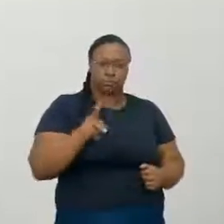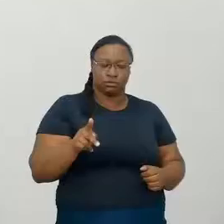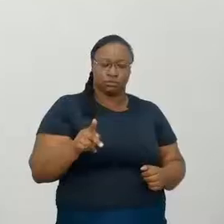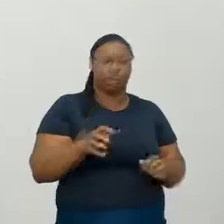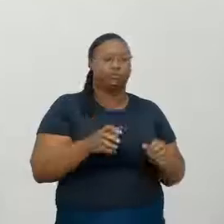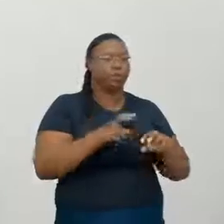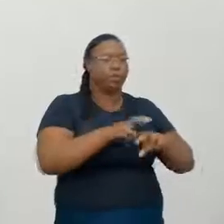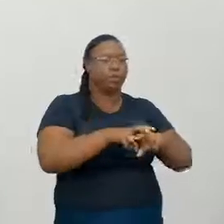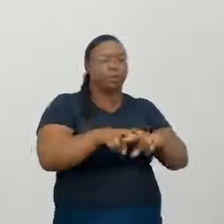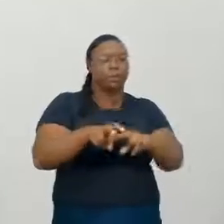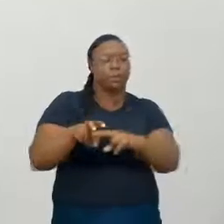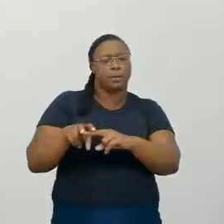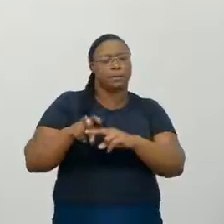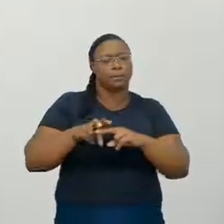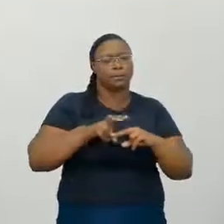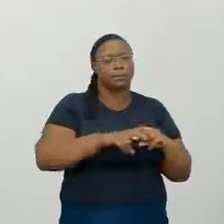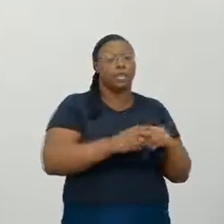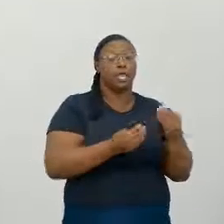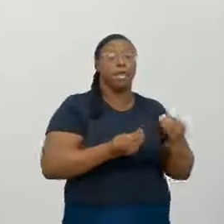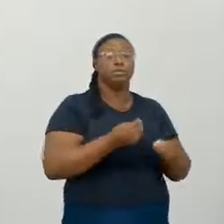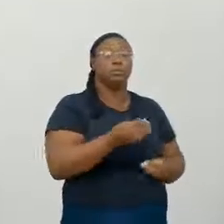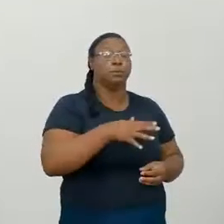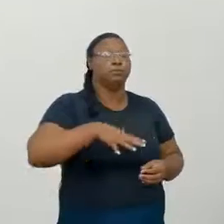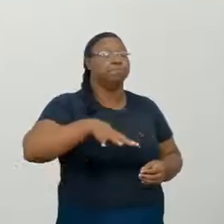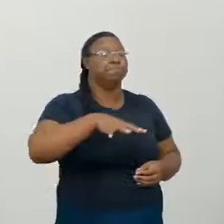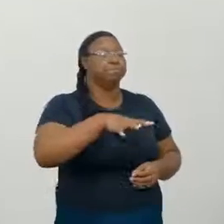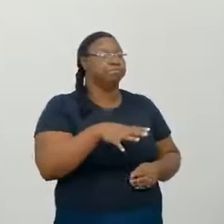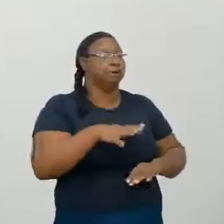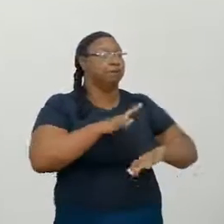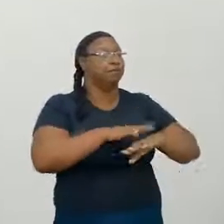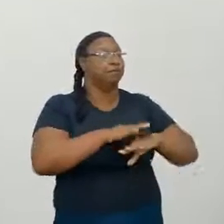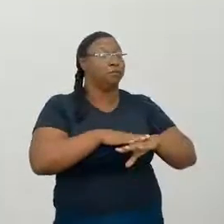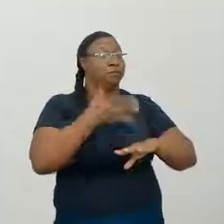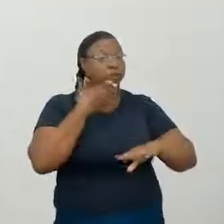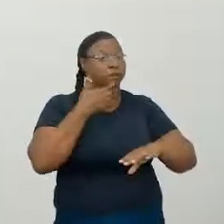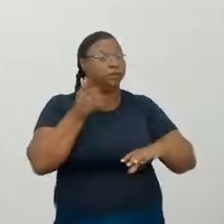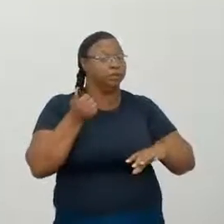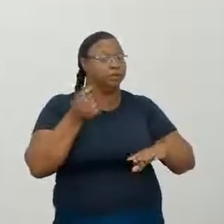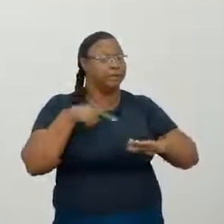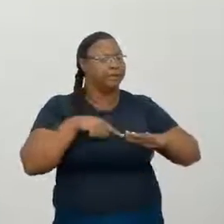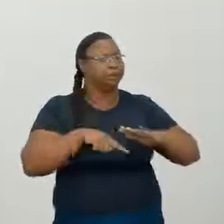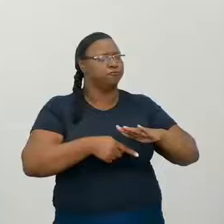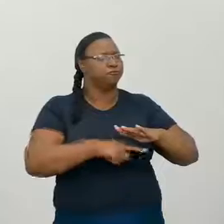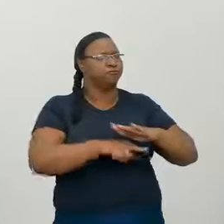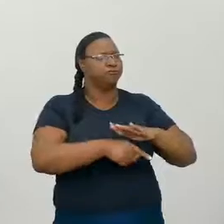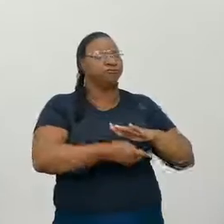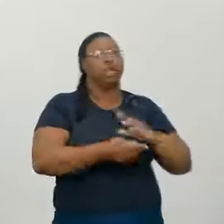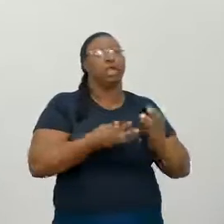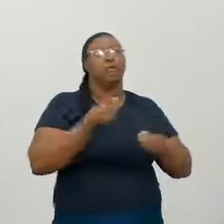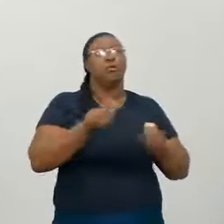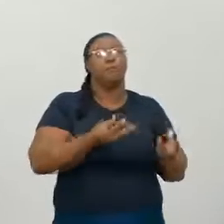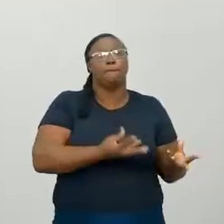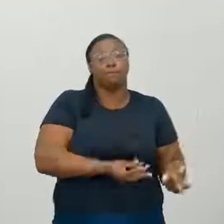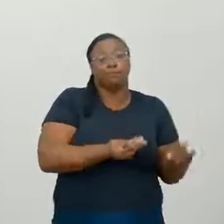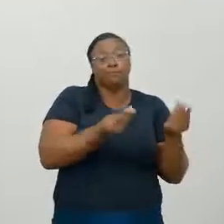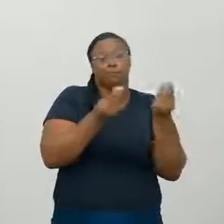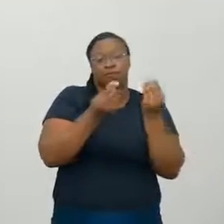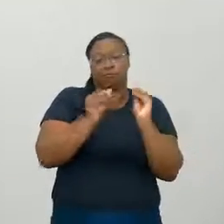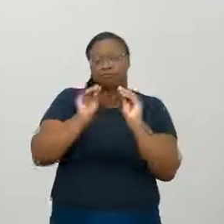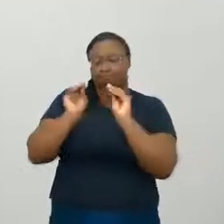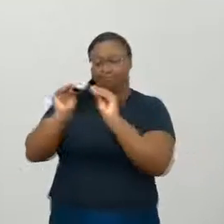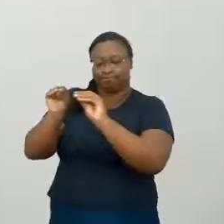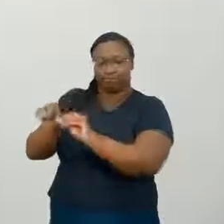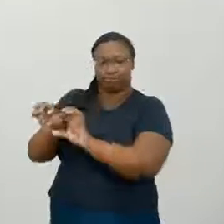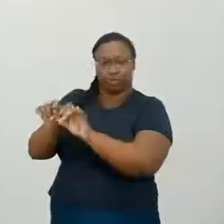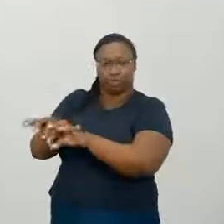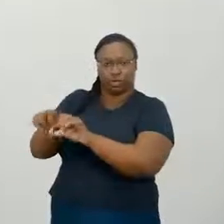integra esses componentes. Essa, né, é um dos propósitos do aprofundamento, né, e como é que a gente vai integrar esses componentes,